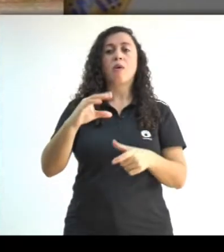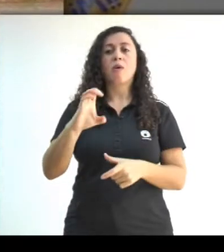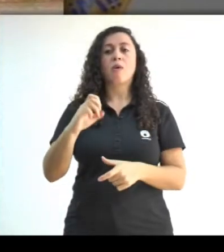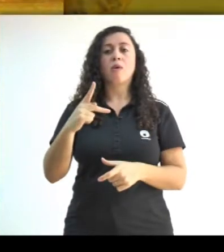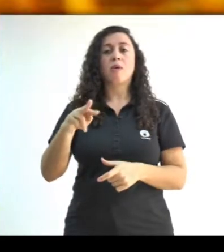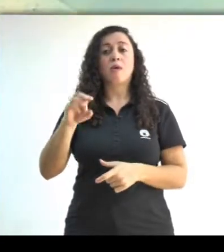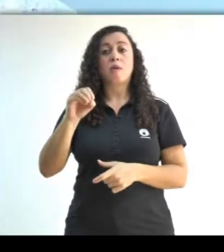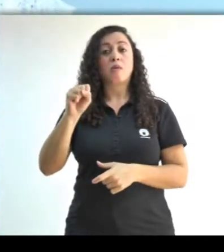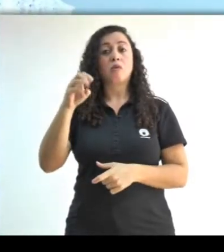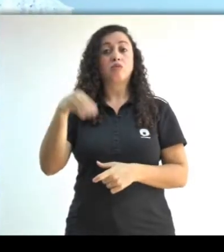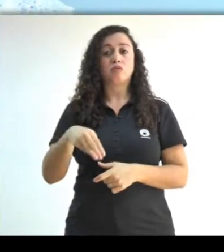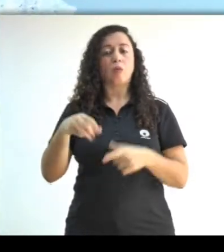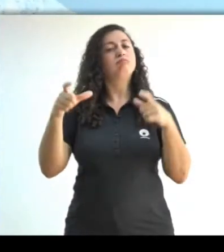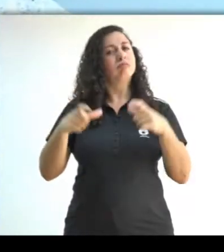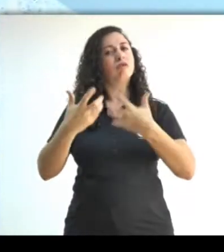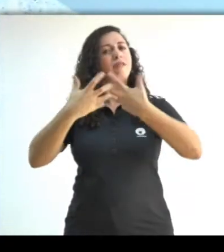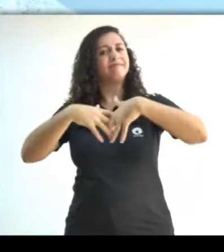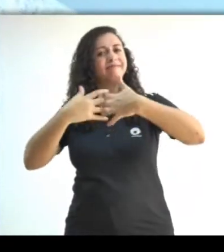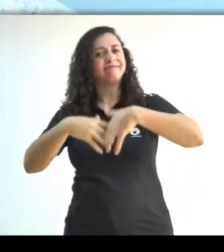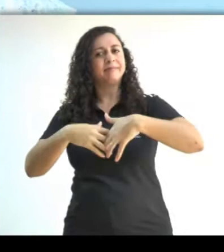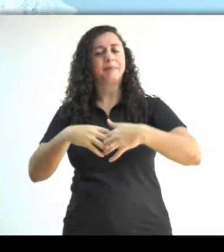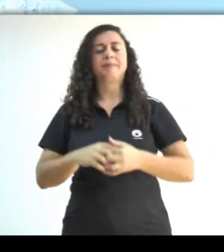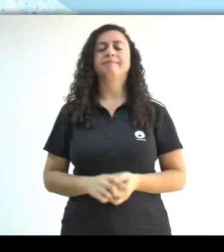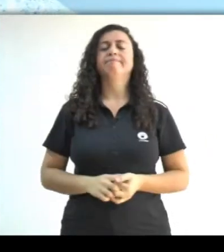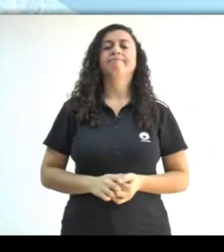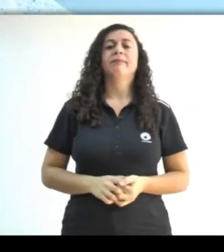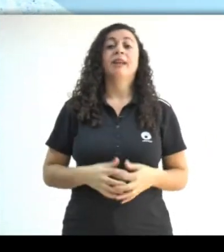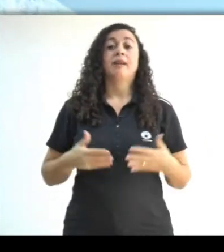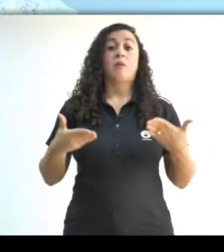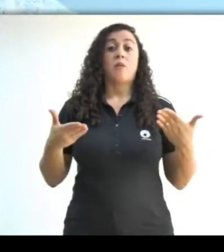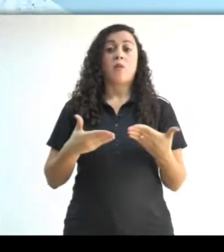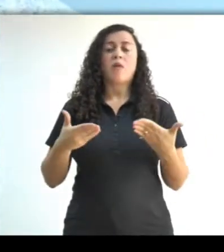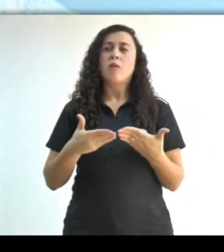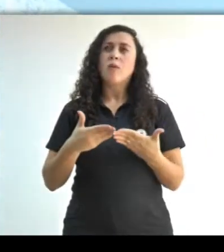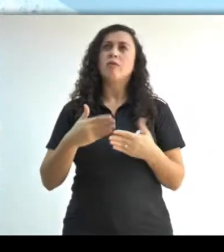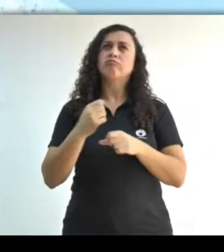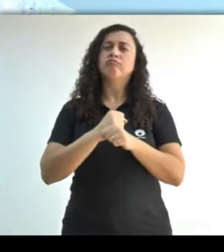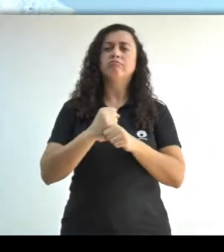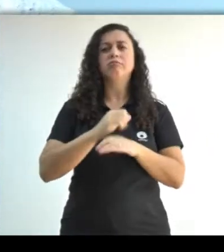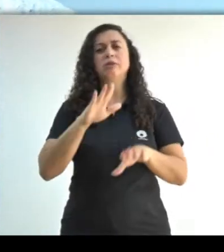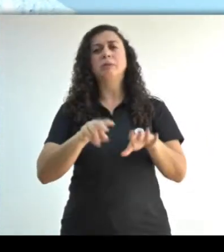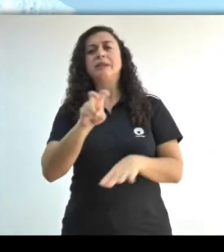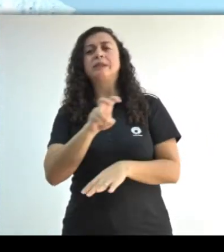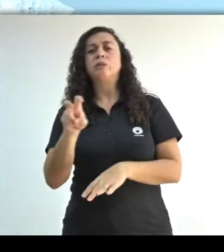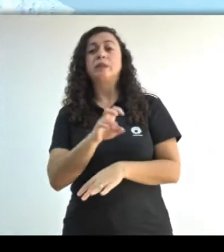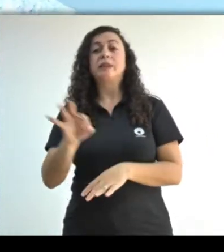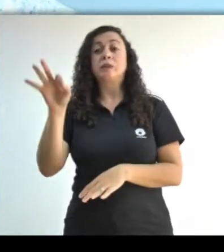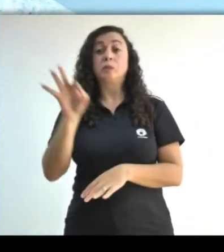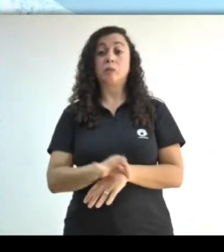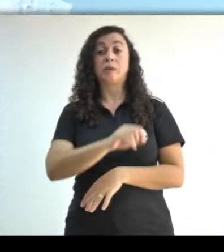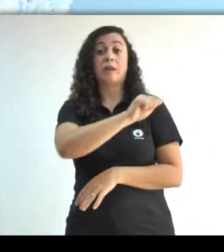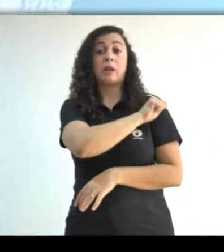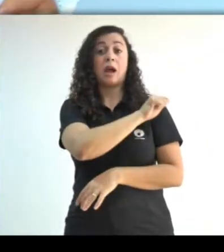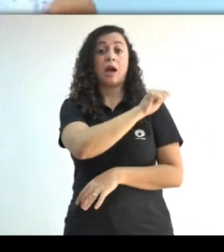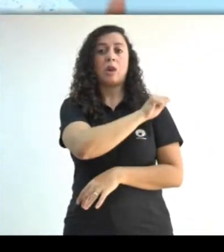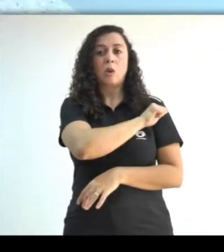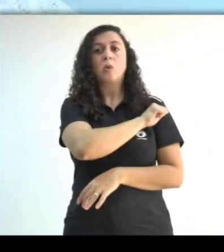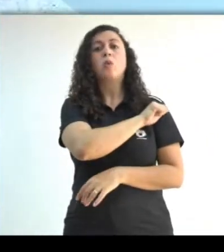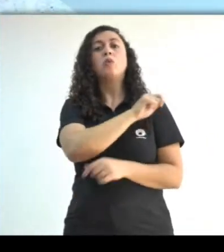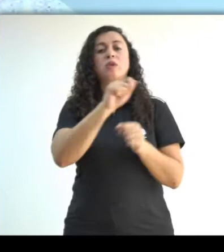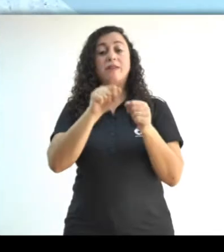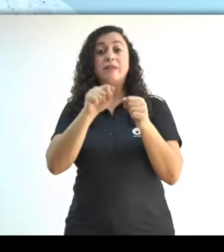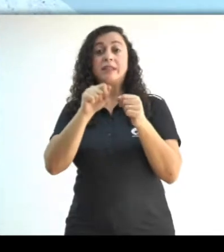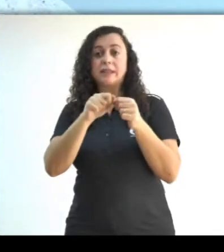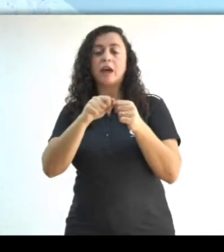funciona. Nós devemos estar esse ano próximo de 55% dos alunos que